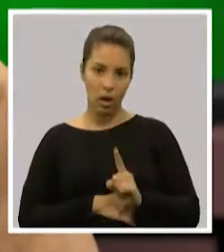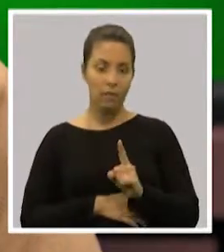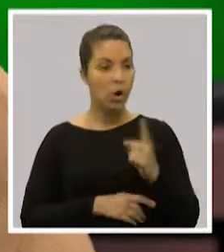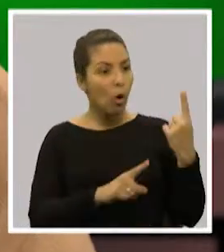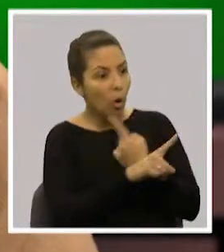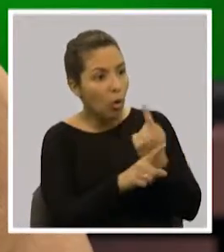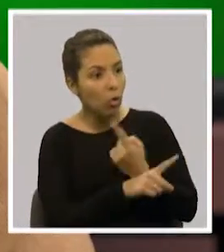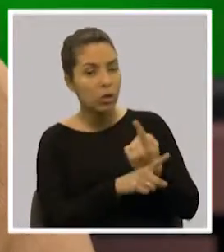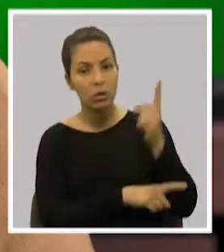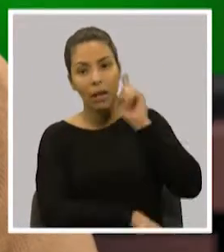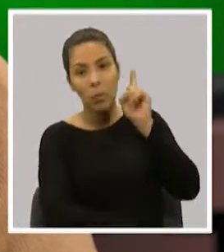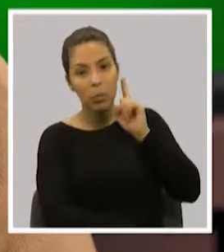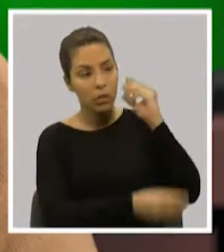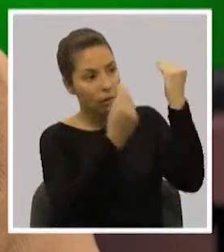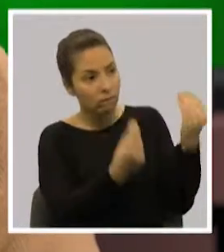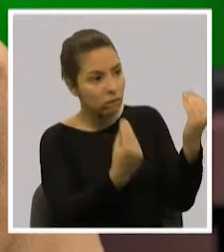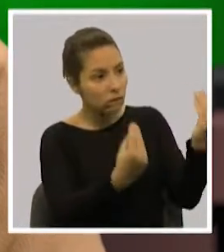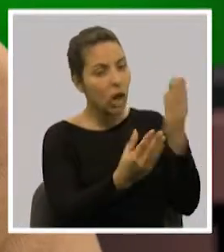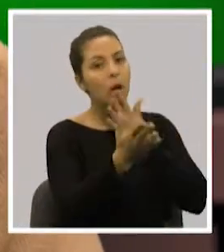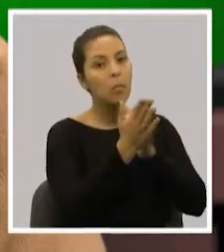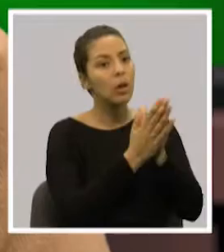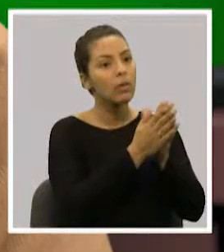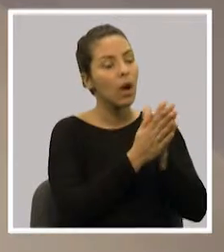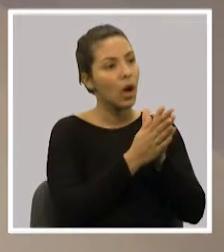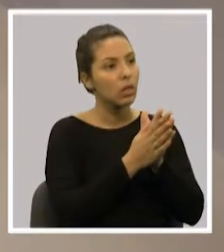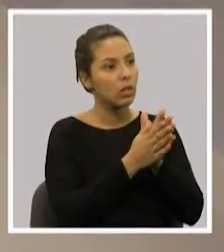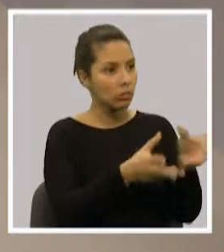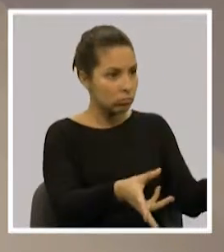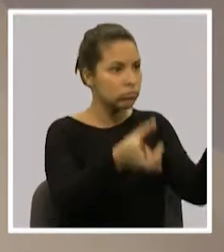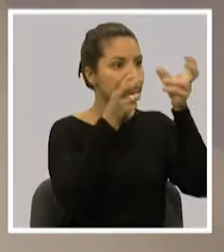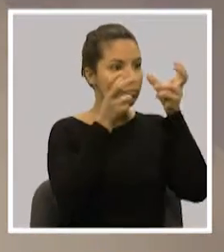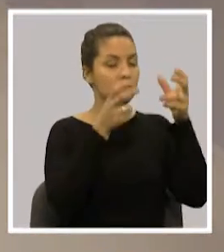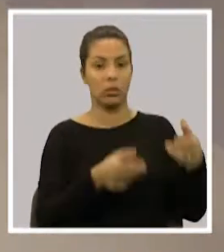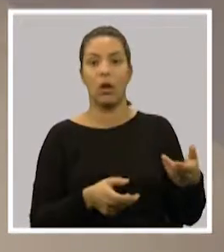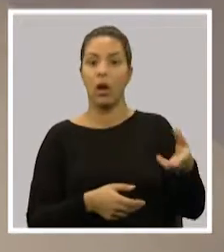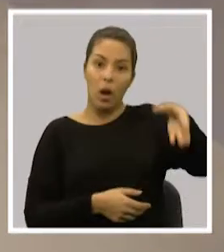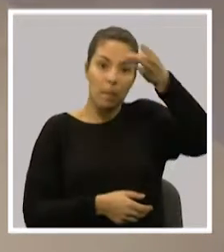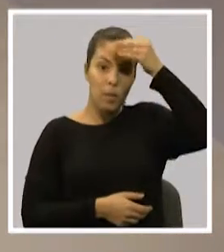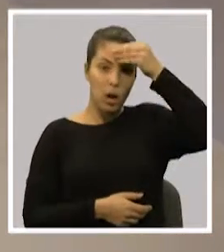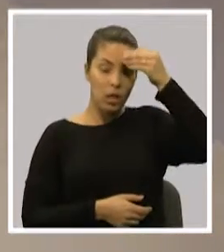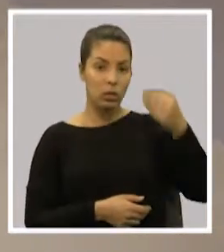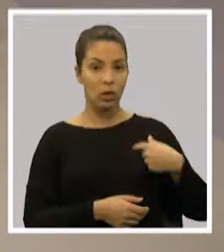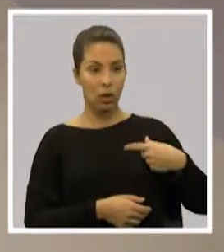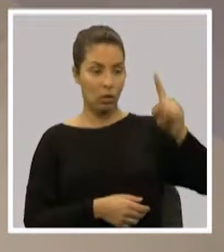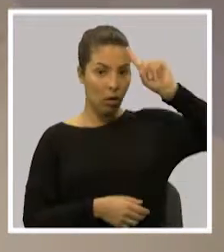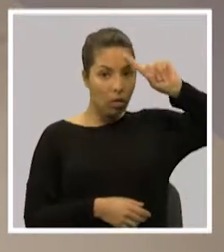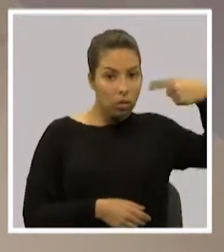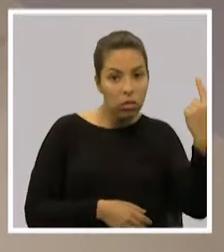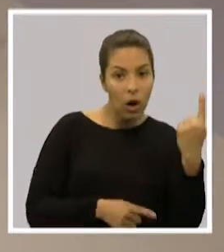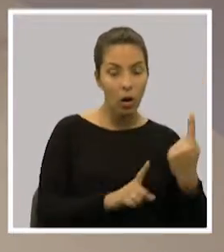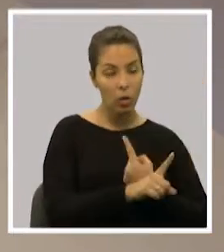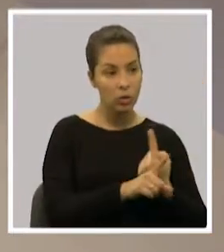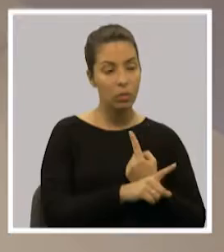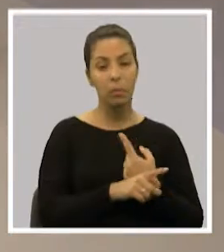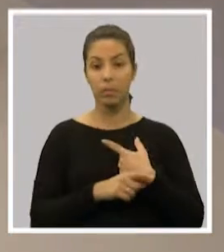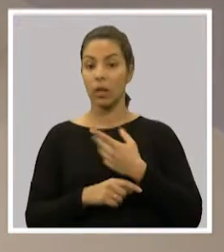Portanto, considerar a como é que tenta? Considerar a totalidade dos fatores que me são dados na reportagem específica